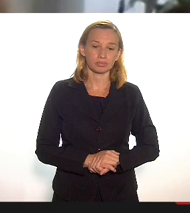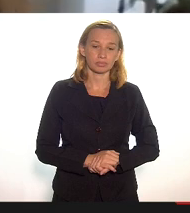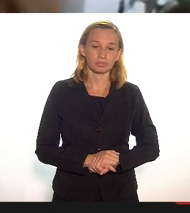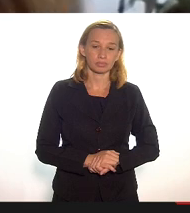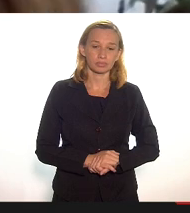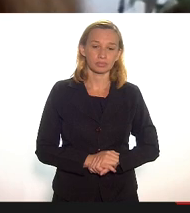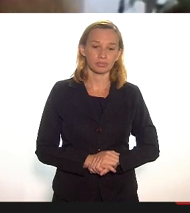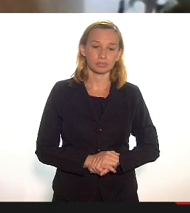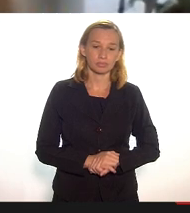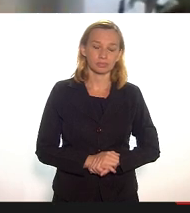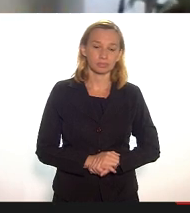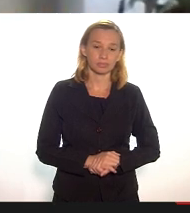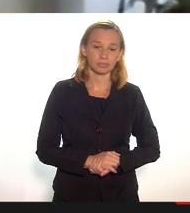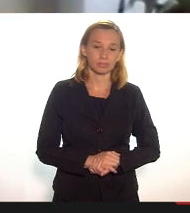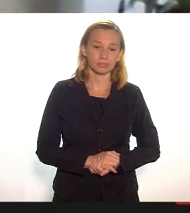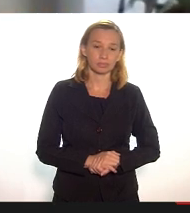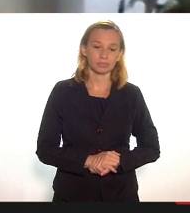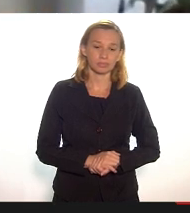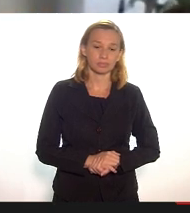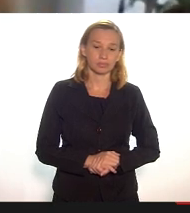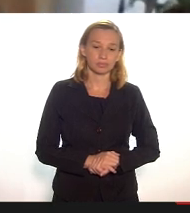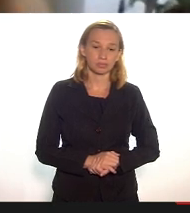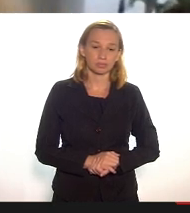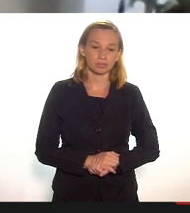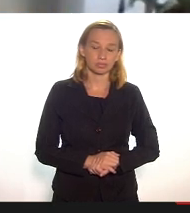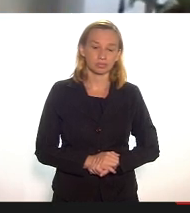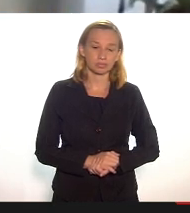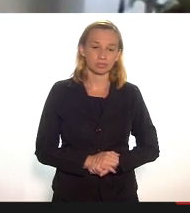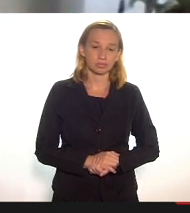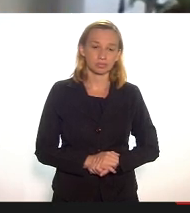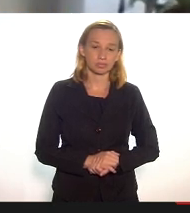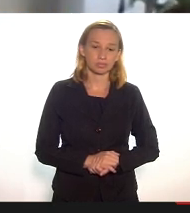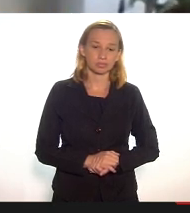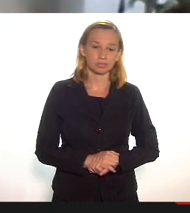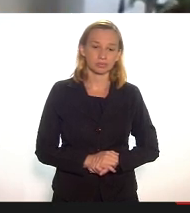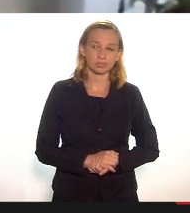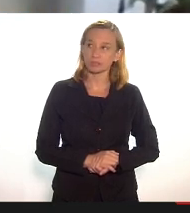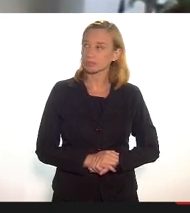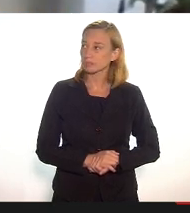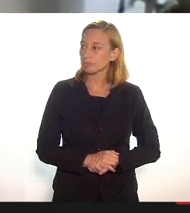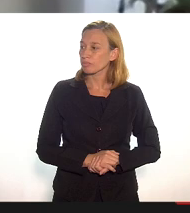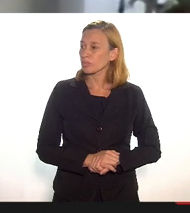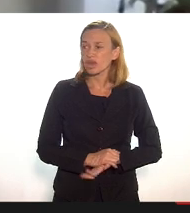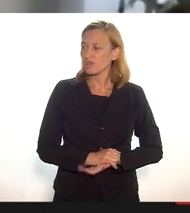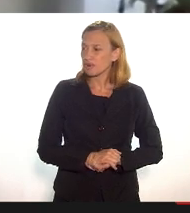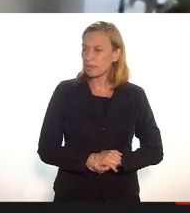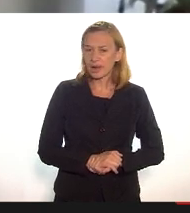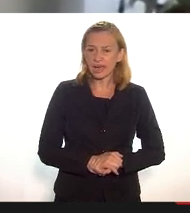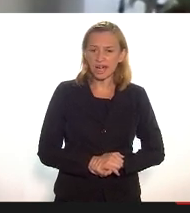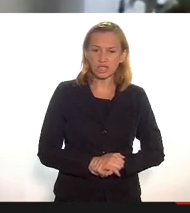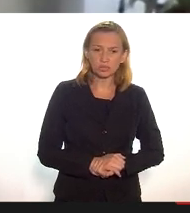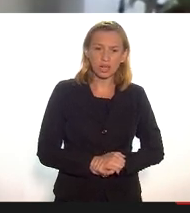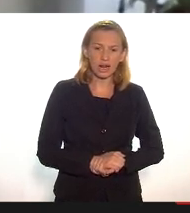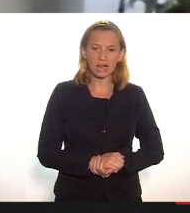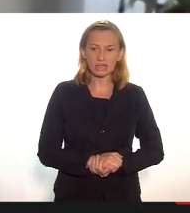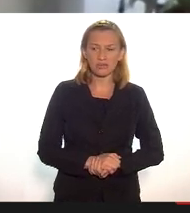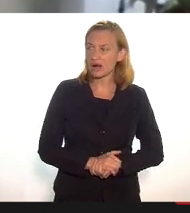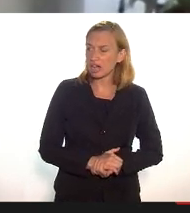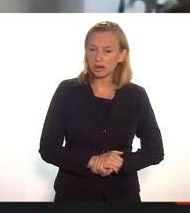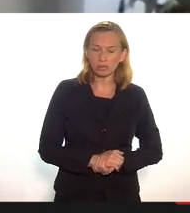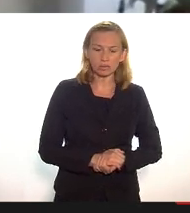Legislativo Estadual, Federal e Municipal. Isso empodera o controle